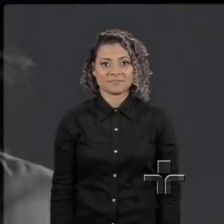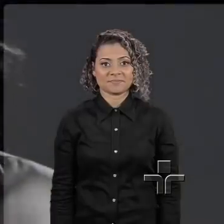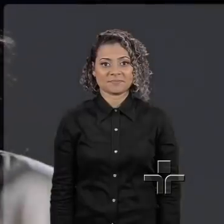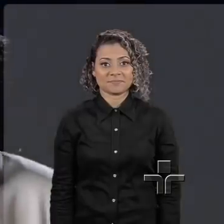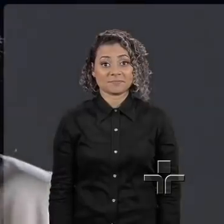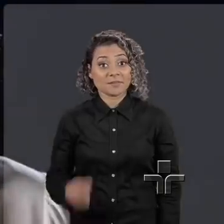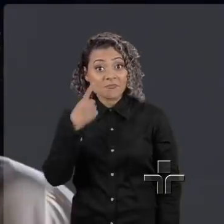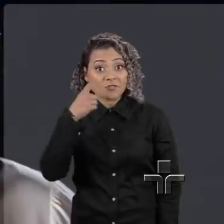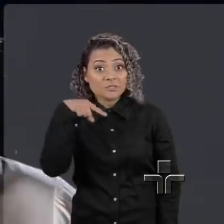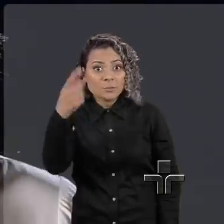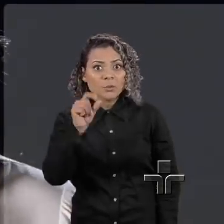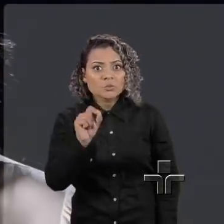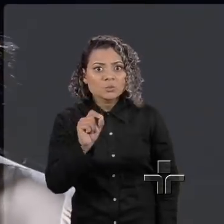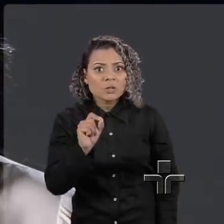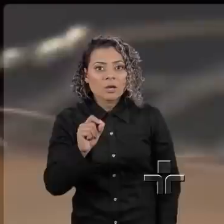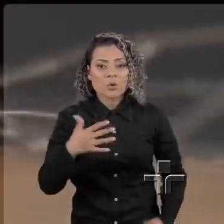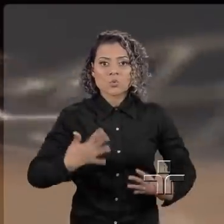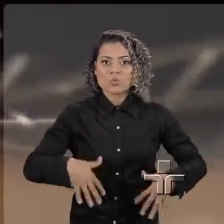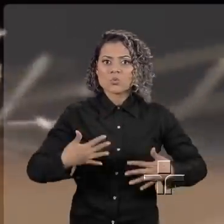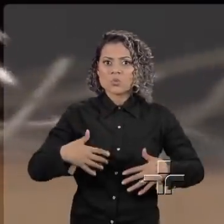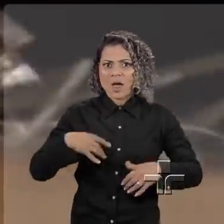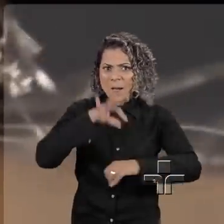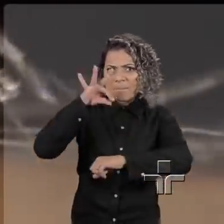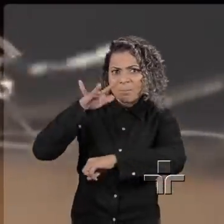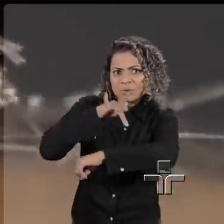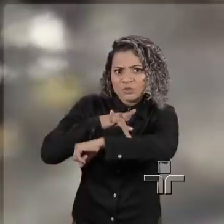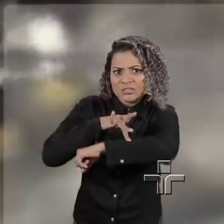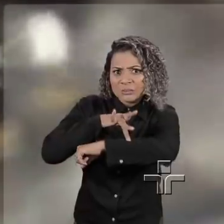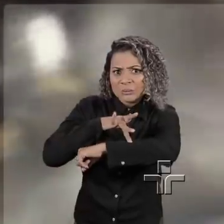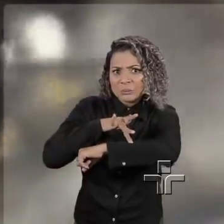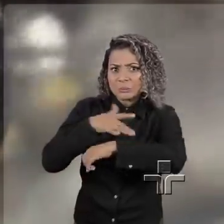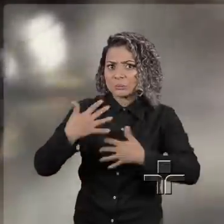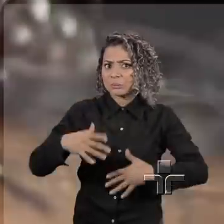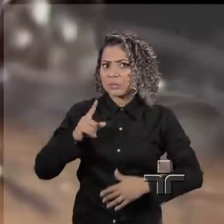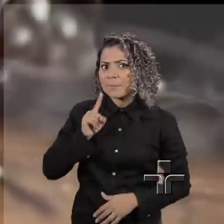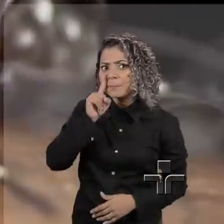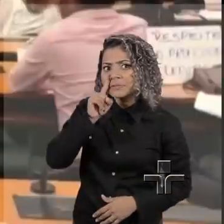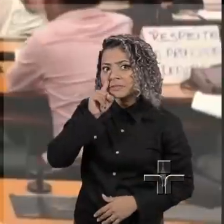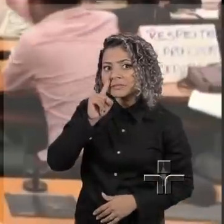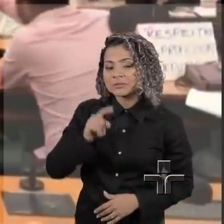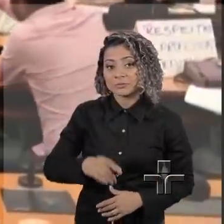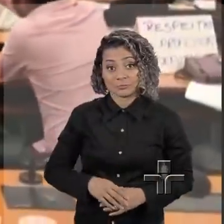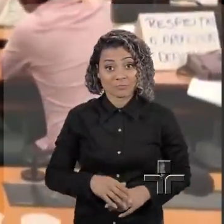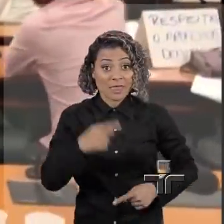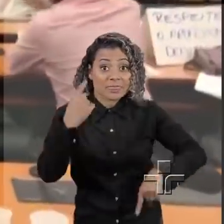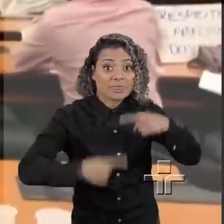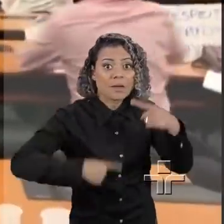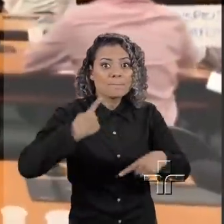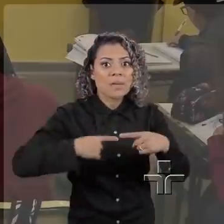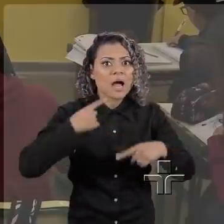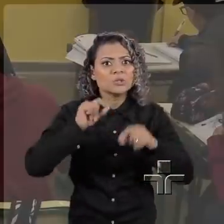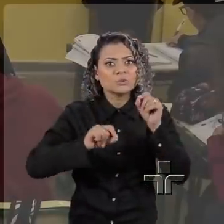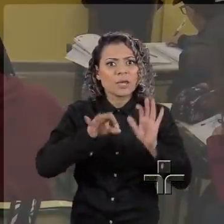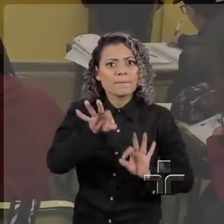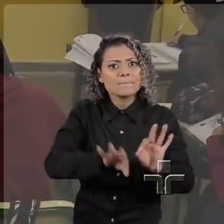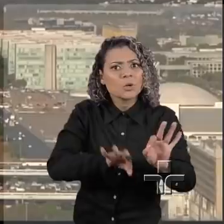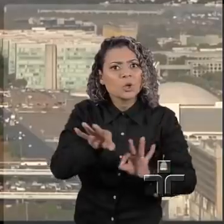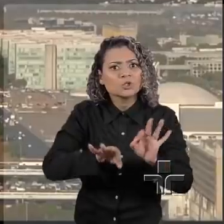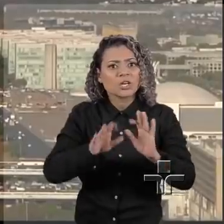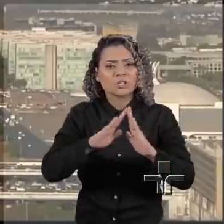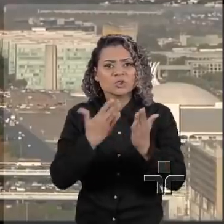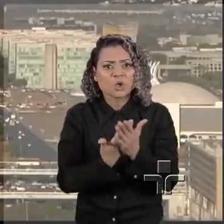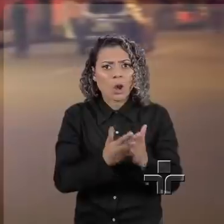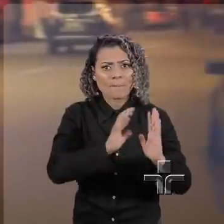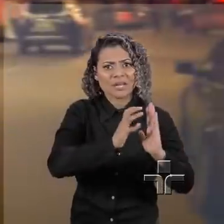E veja a seguir o fantasma do mosquito Aedes aegypti. Os debates em torno do projeto Escola